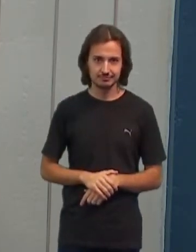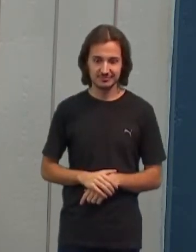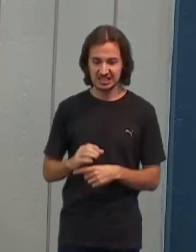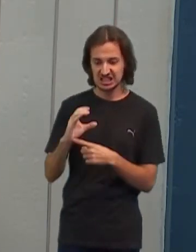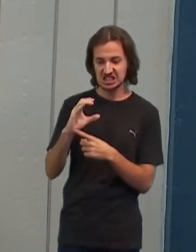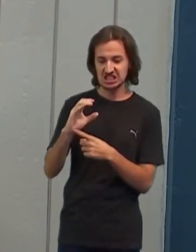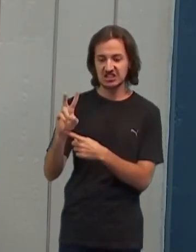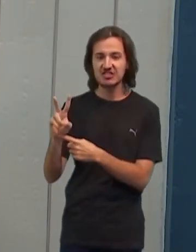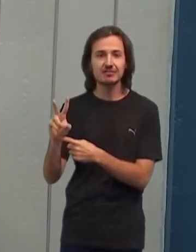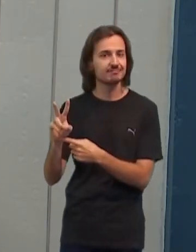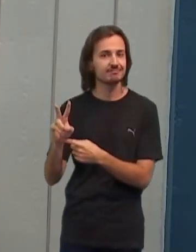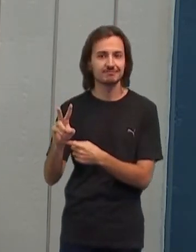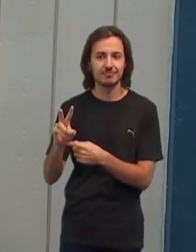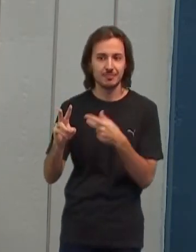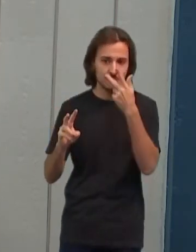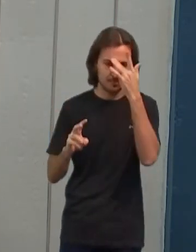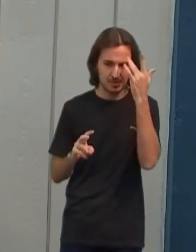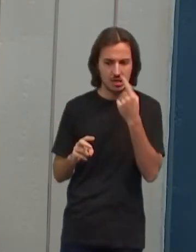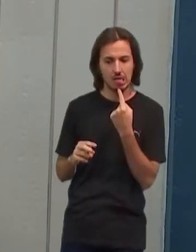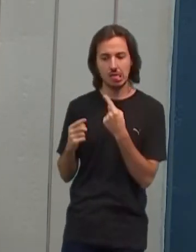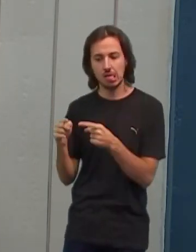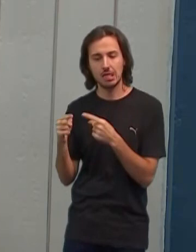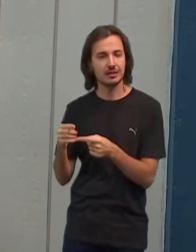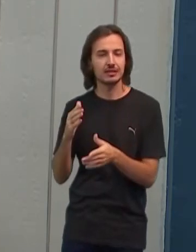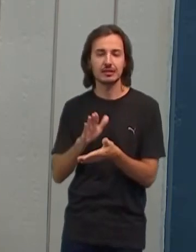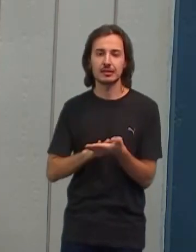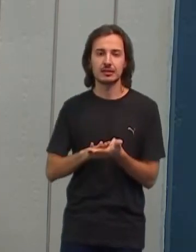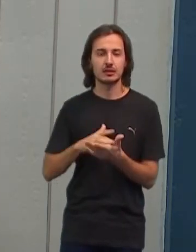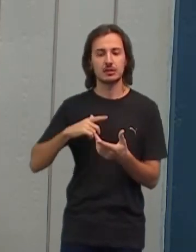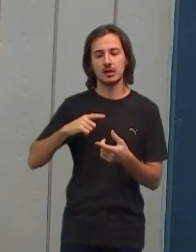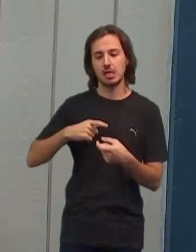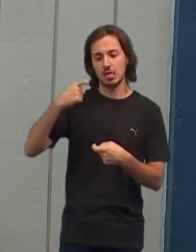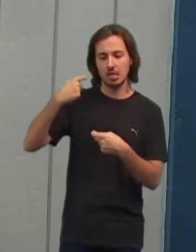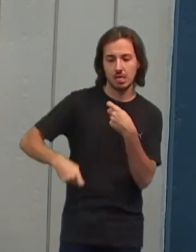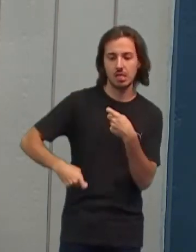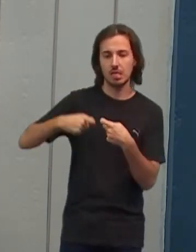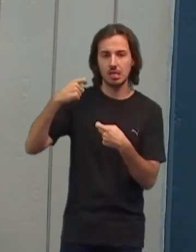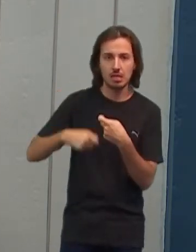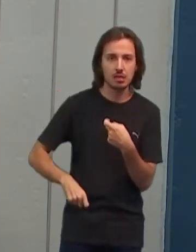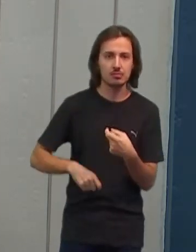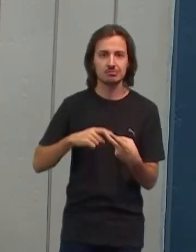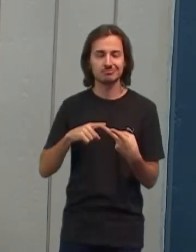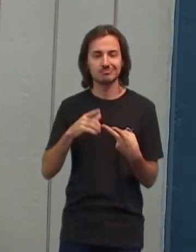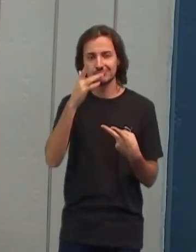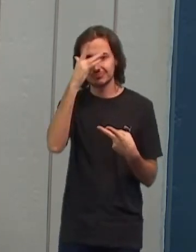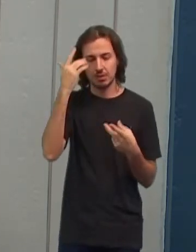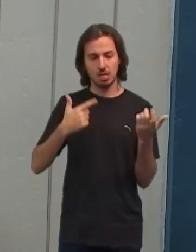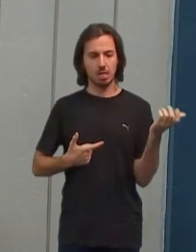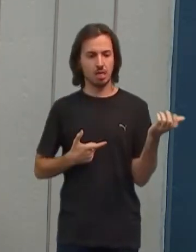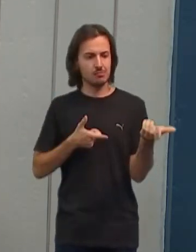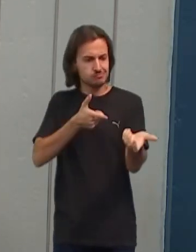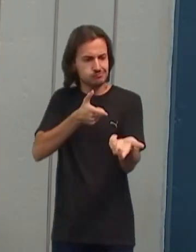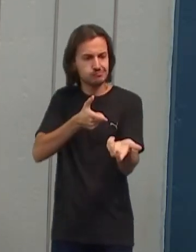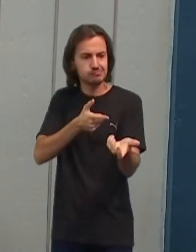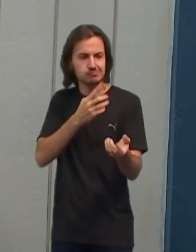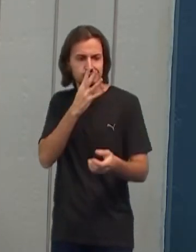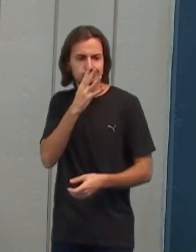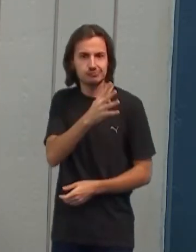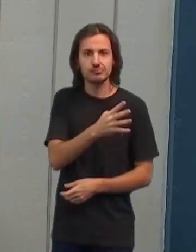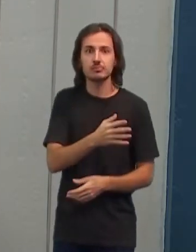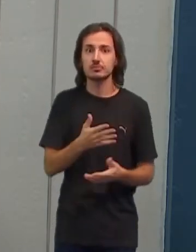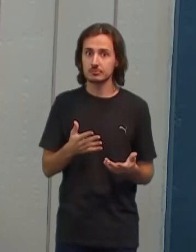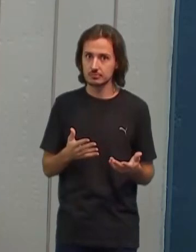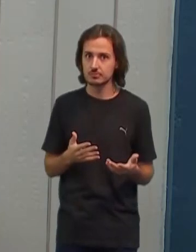pessoas que são estupradas, mortas, pessoas com fuzil ameaçando os moradores na sua comunidade, e ninguém fala nada. Eles estão atacando